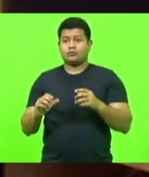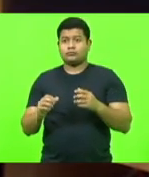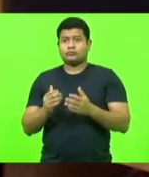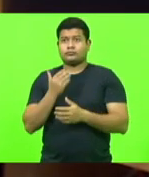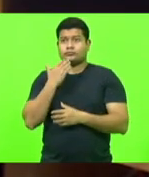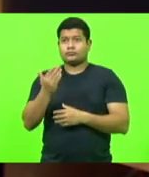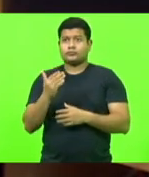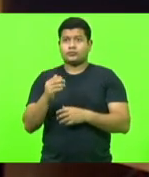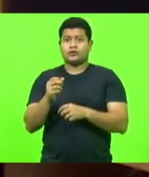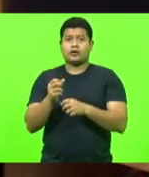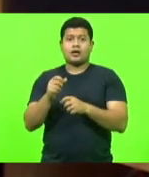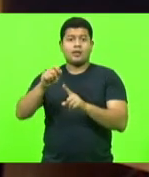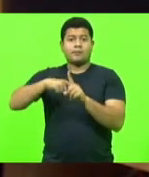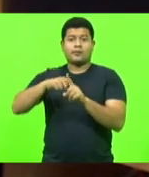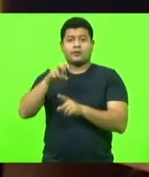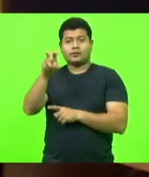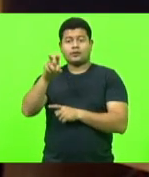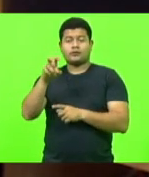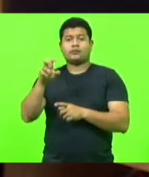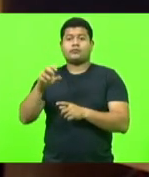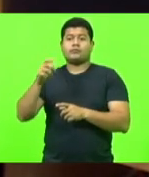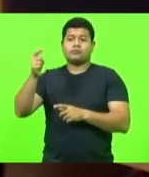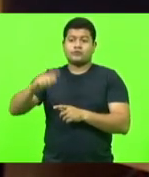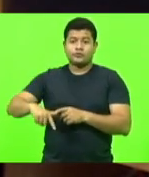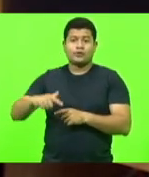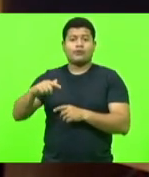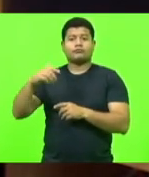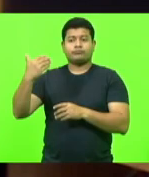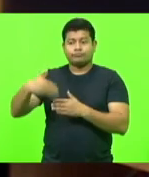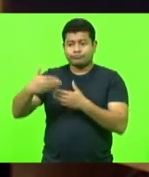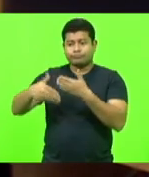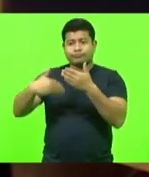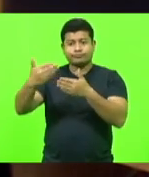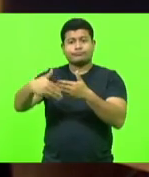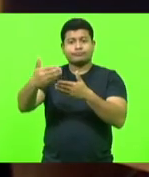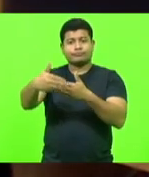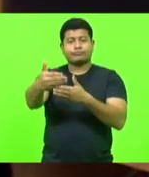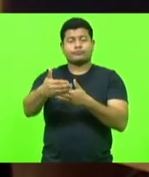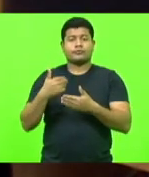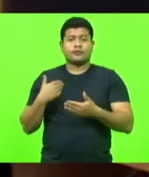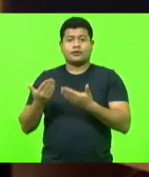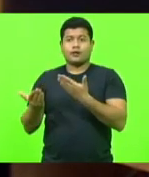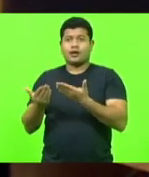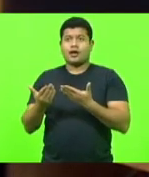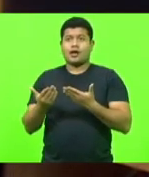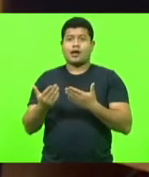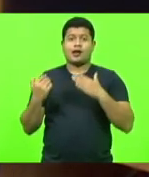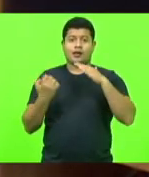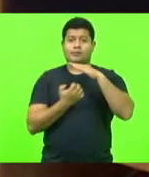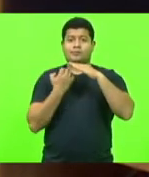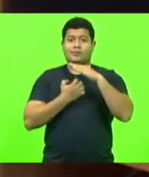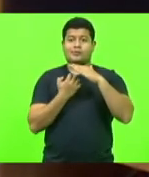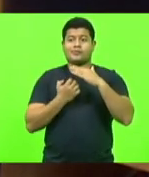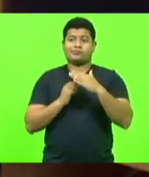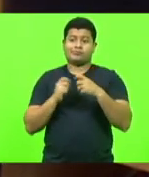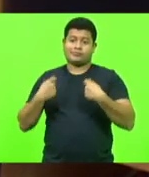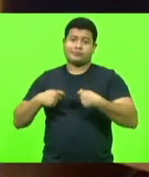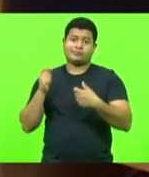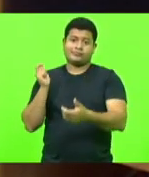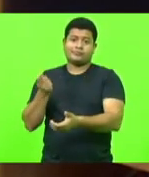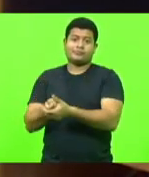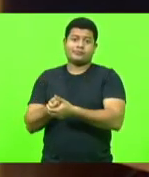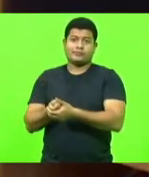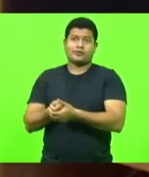fica mais 5 meses, vem uma outra, mais 5 meses, e a concessionária, quem vai acabar pagando essa conta, é